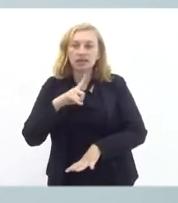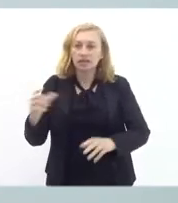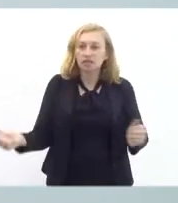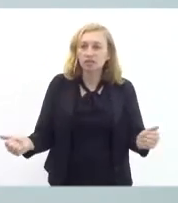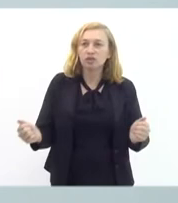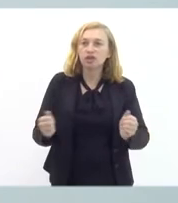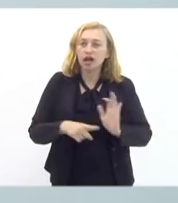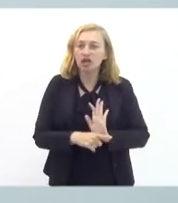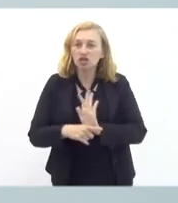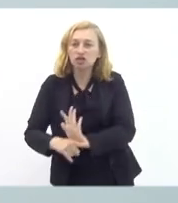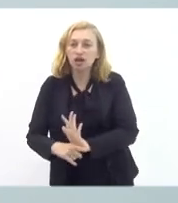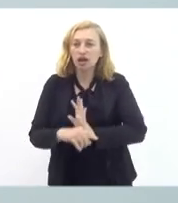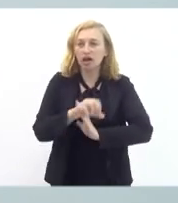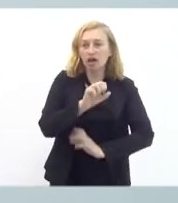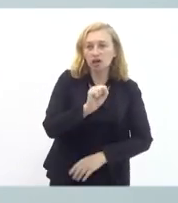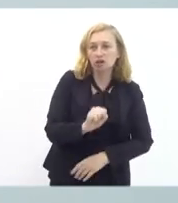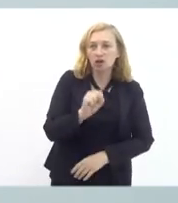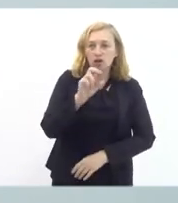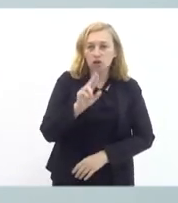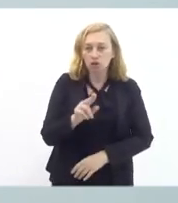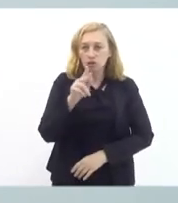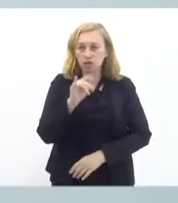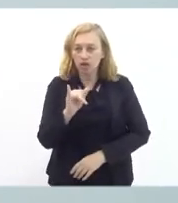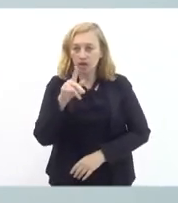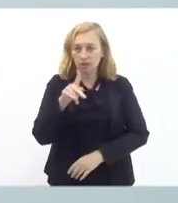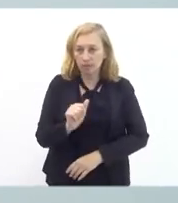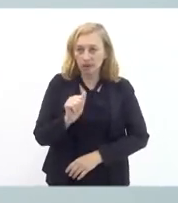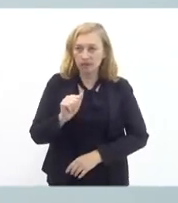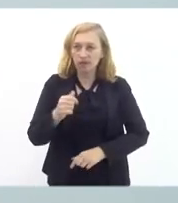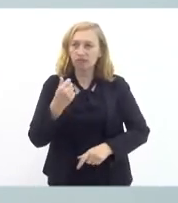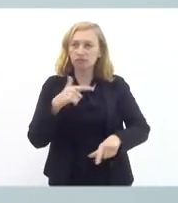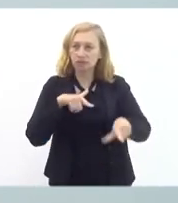a SUIPA, esse importante órgão, que presta um serviço